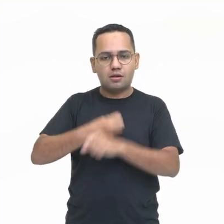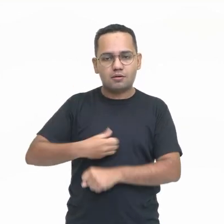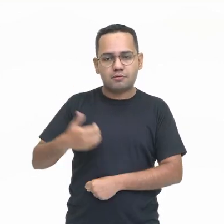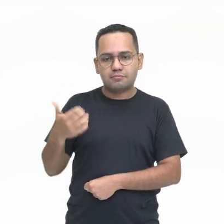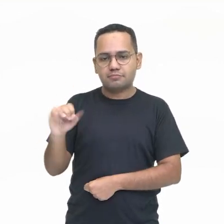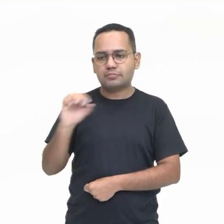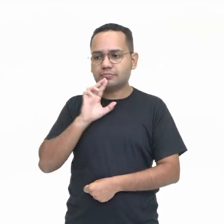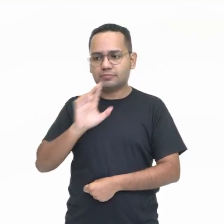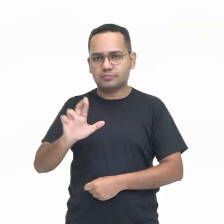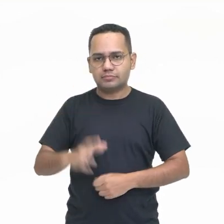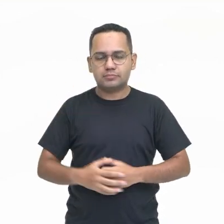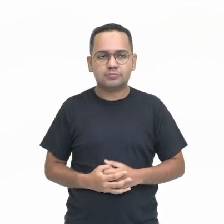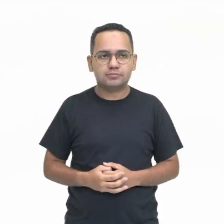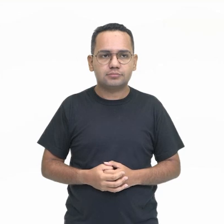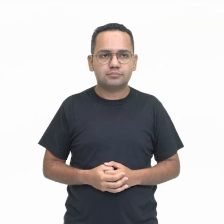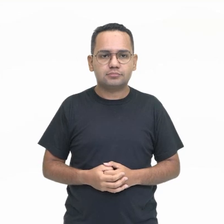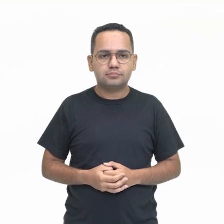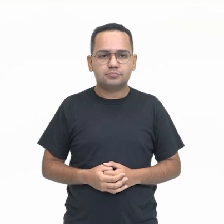que,